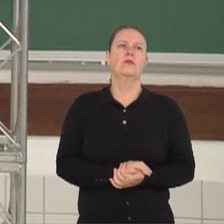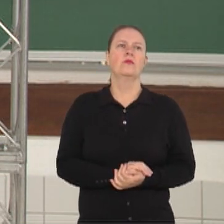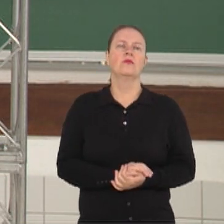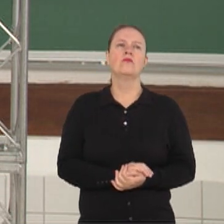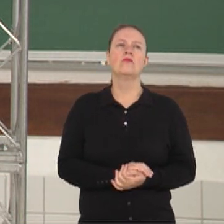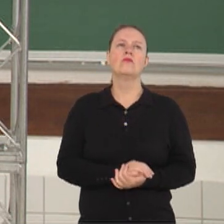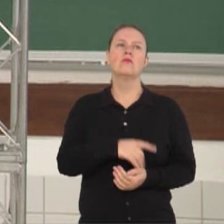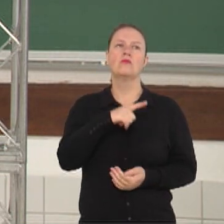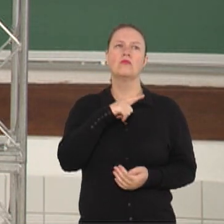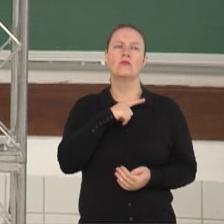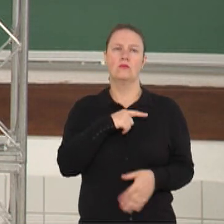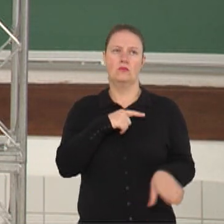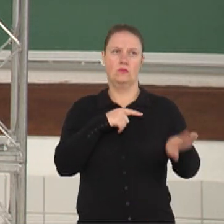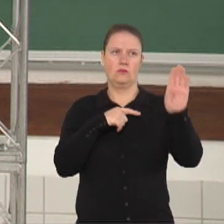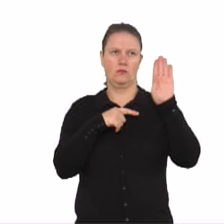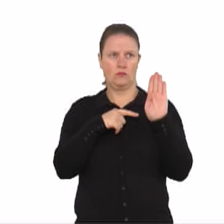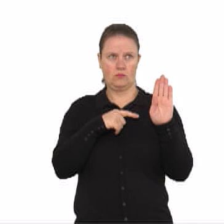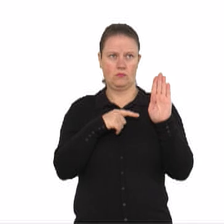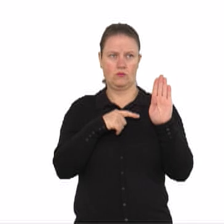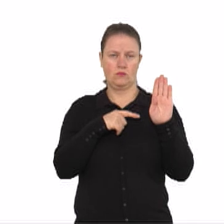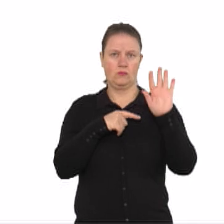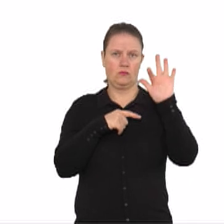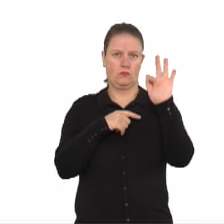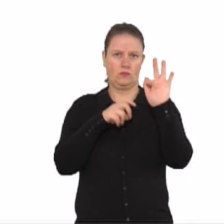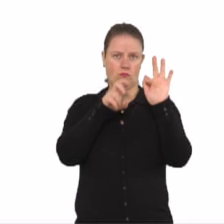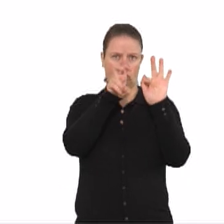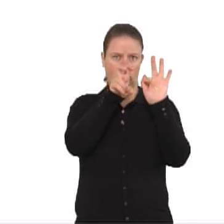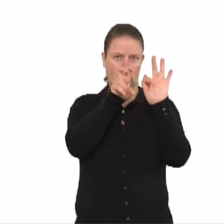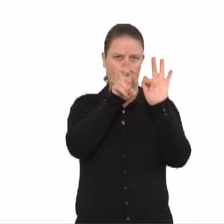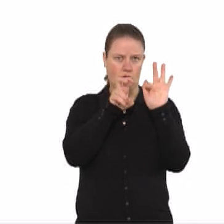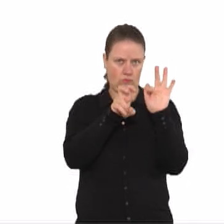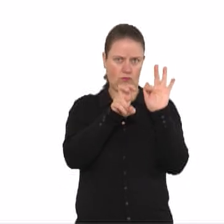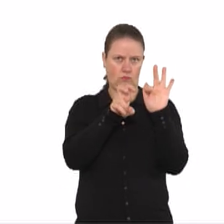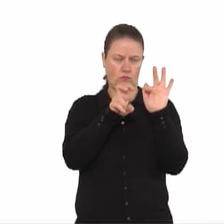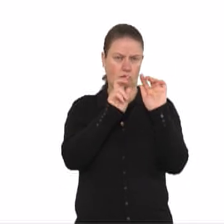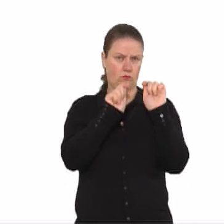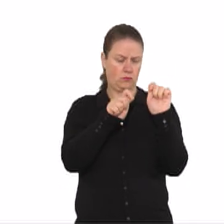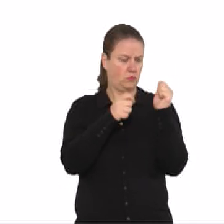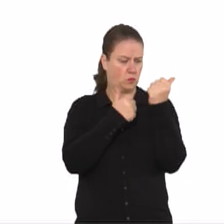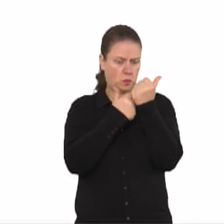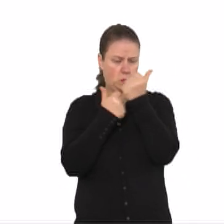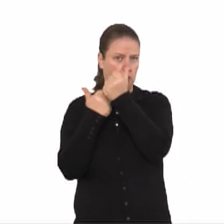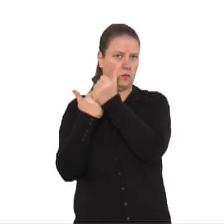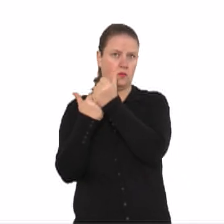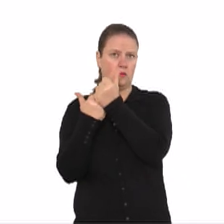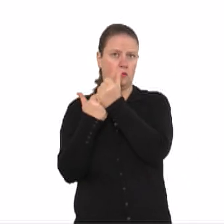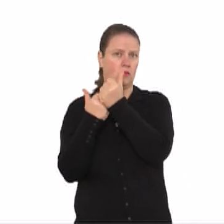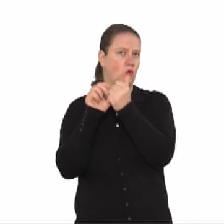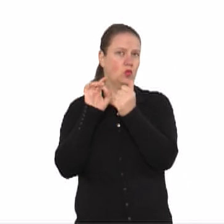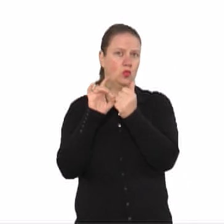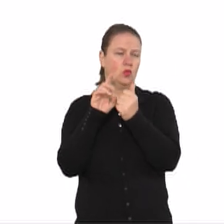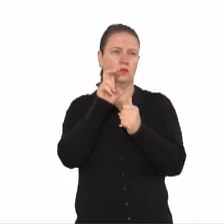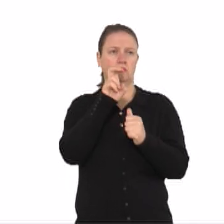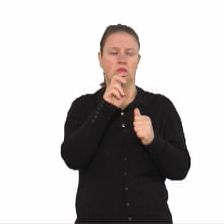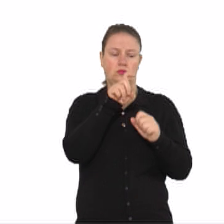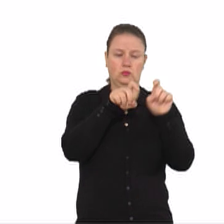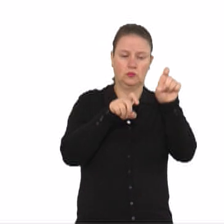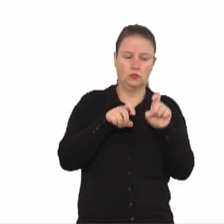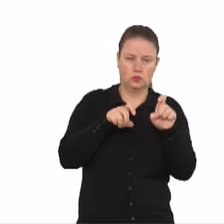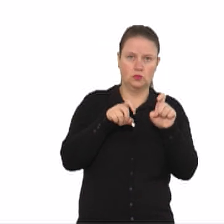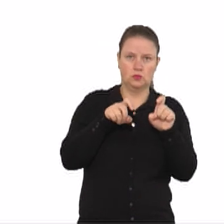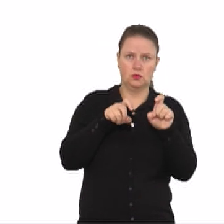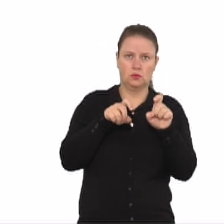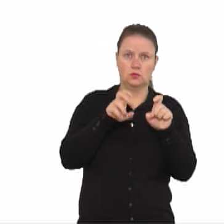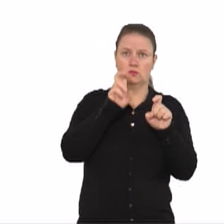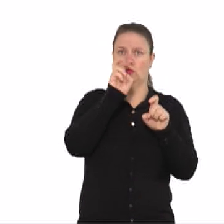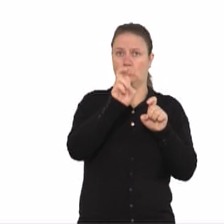Então, a gente tem aqui na letra B o cálculo do f de 5. Basta substituir x por 5. Eu encontro o resultado da função.